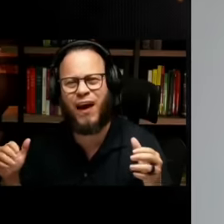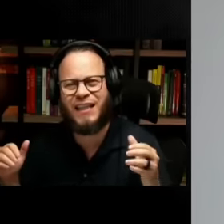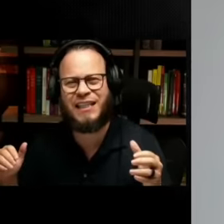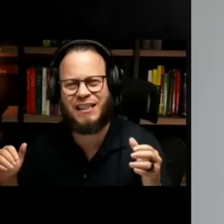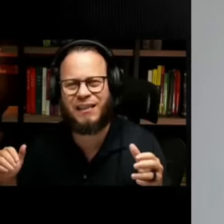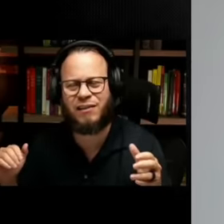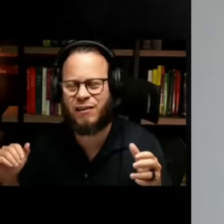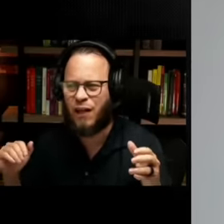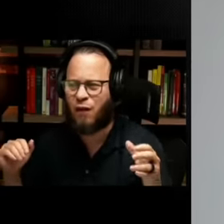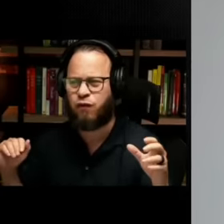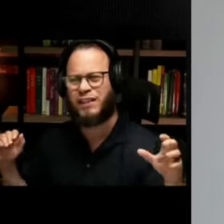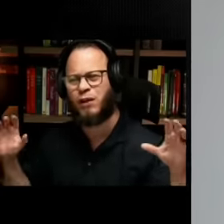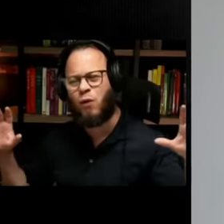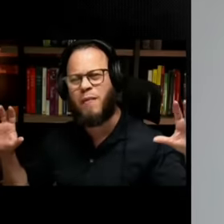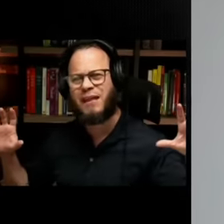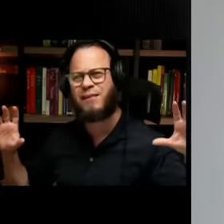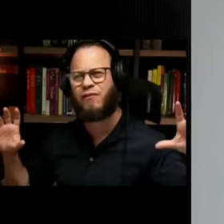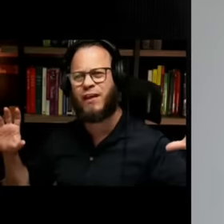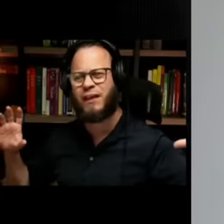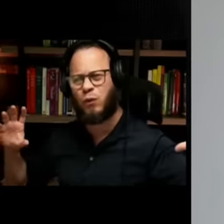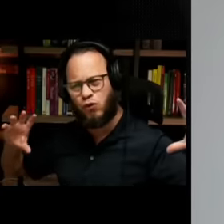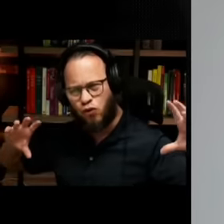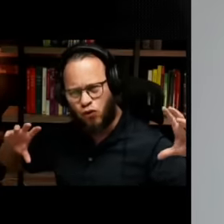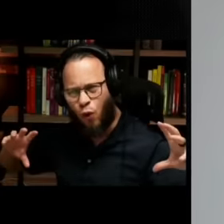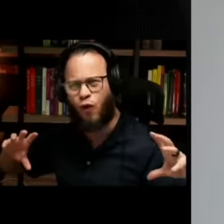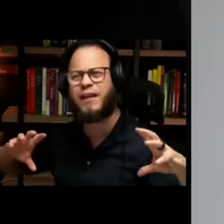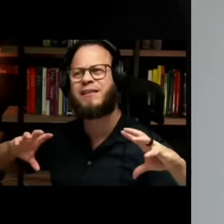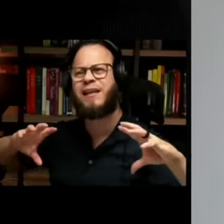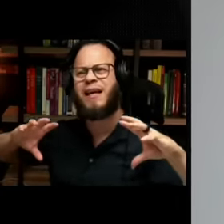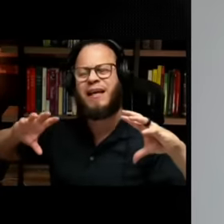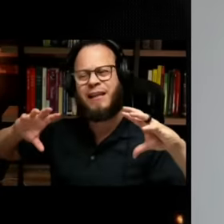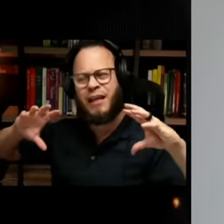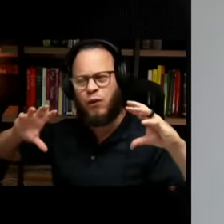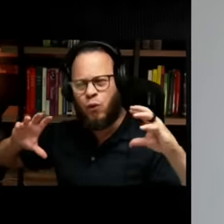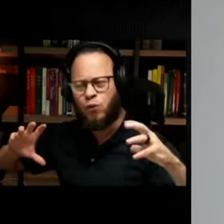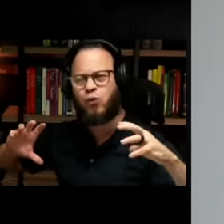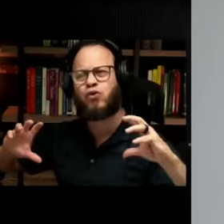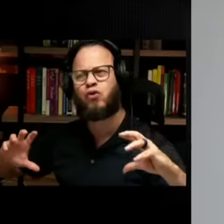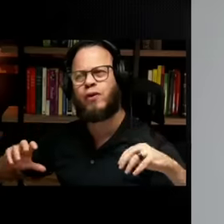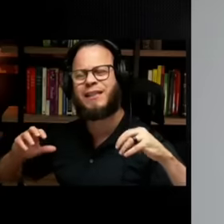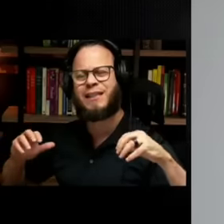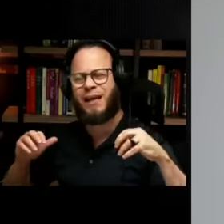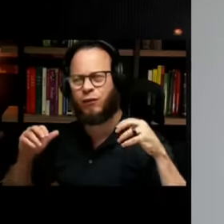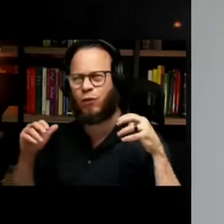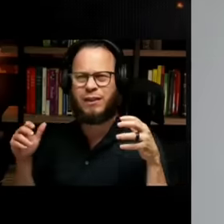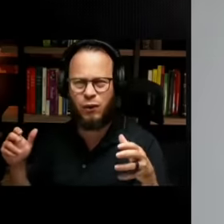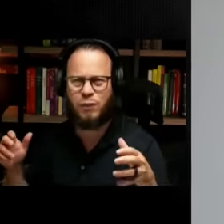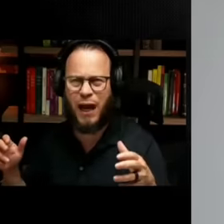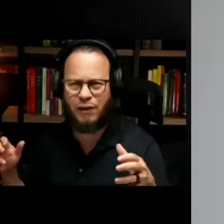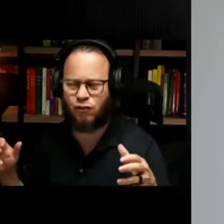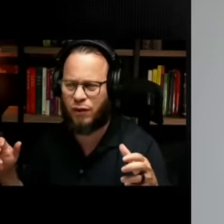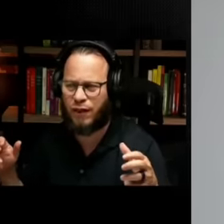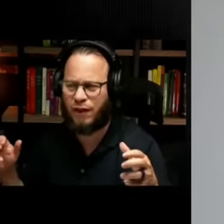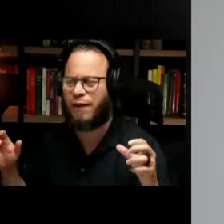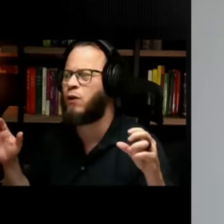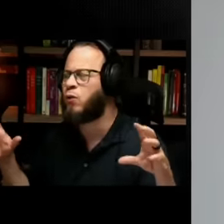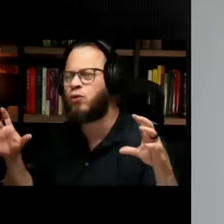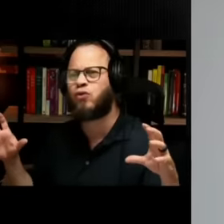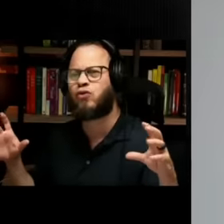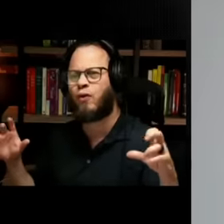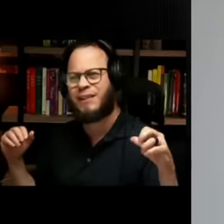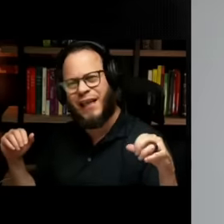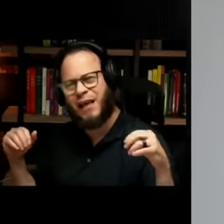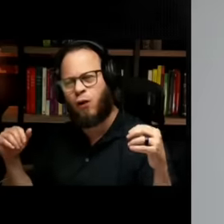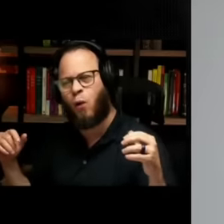algumas faíscas. Você já começa a ver que nenhum dos dois quer torcer o braço. Nenhum